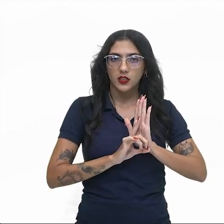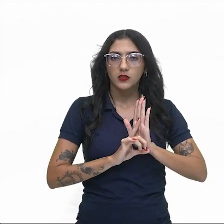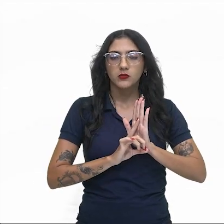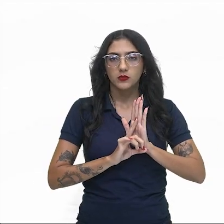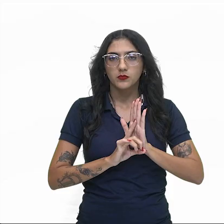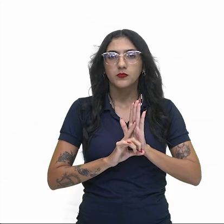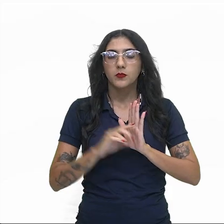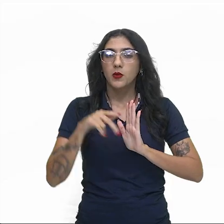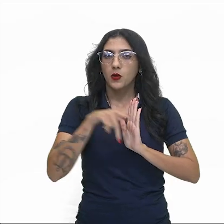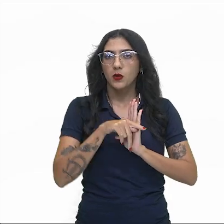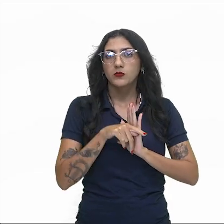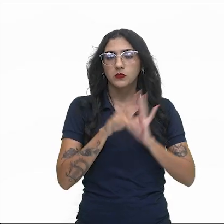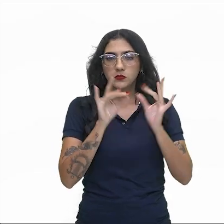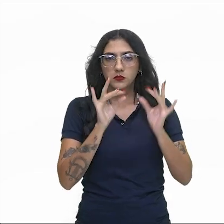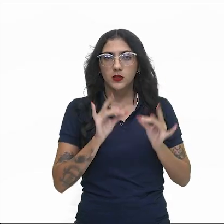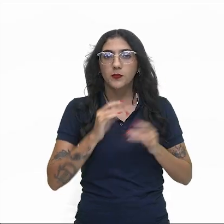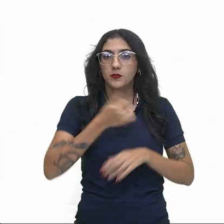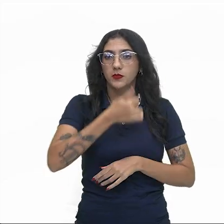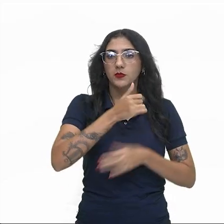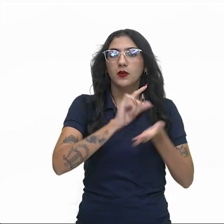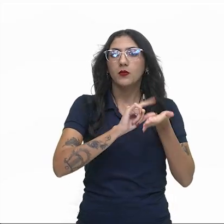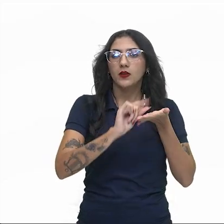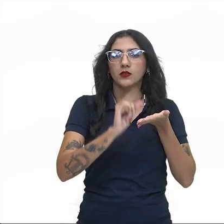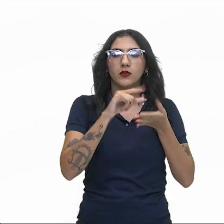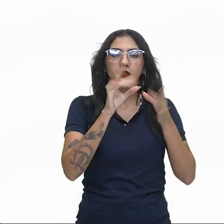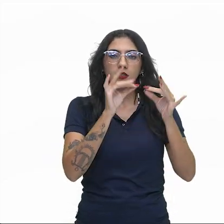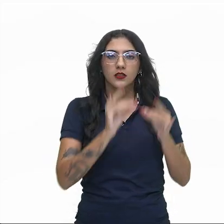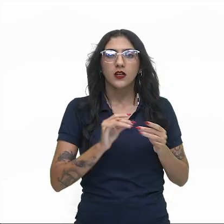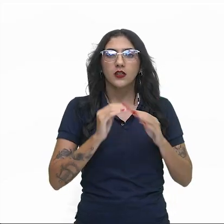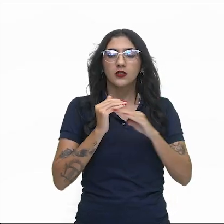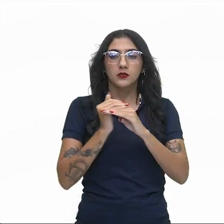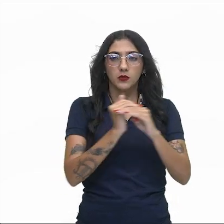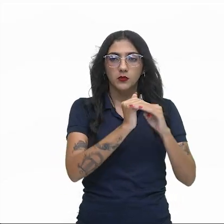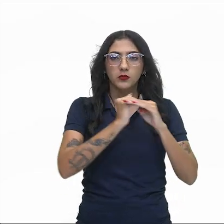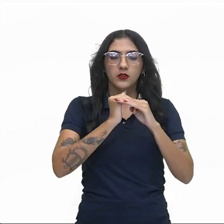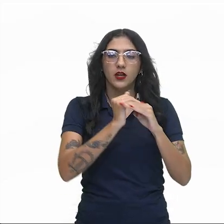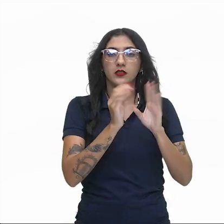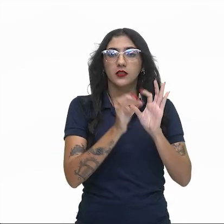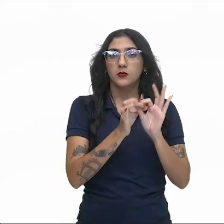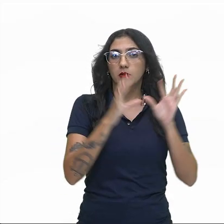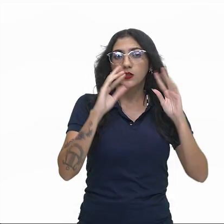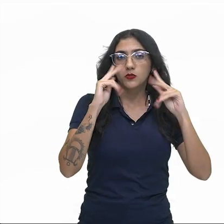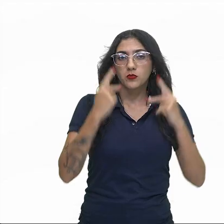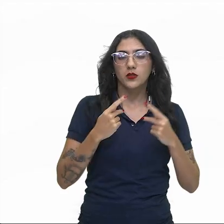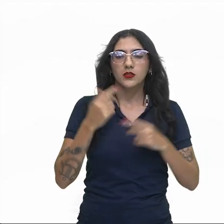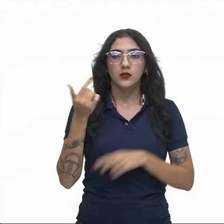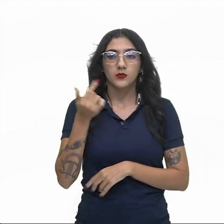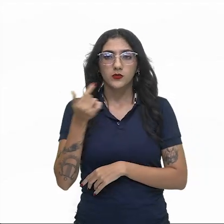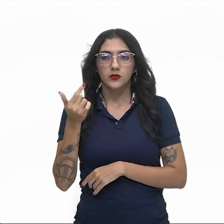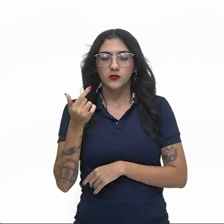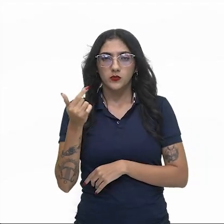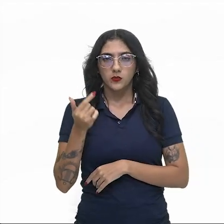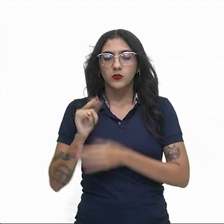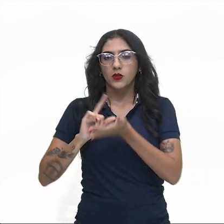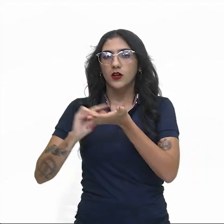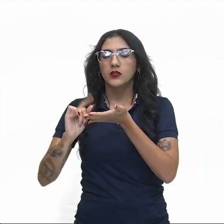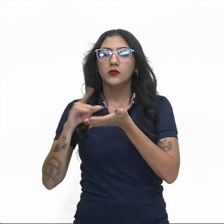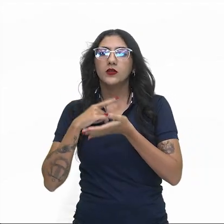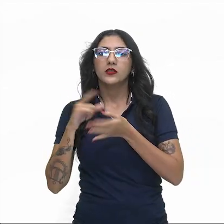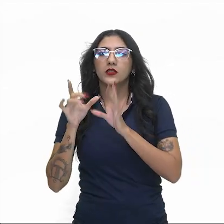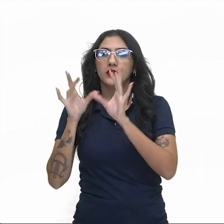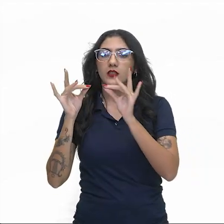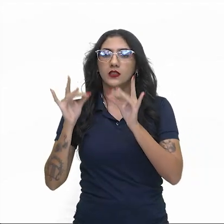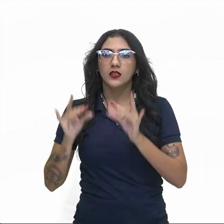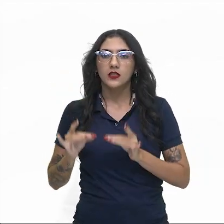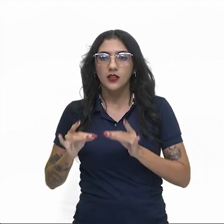princípio específico. O artigo 1 vai tratar da igualdade e liberdade humana, e o artigo 2 ele vai